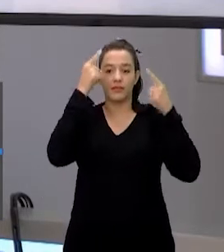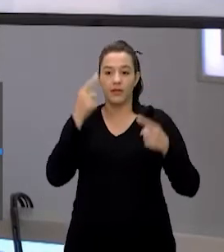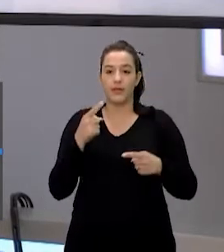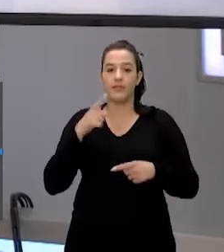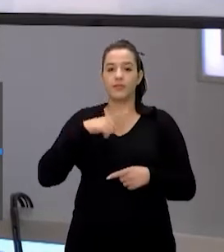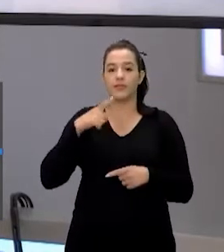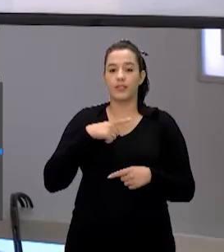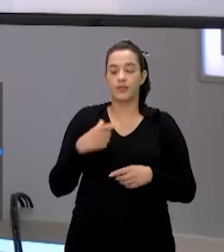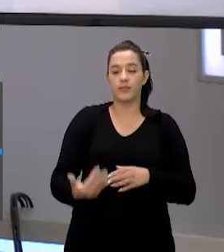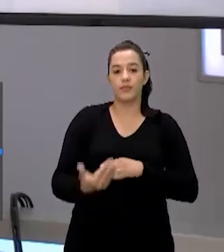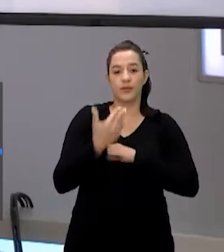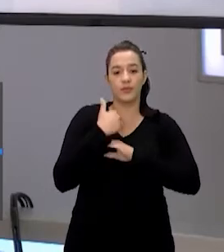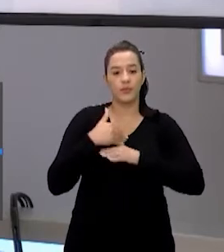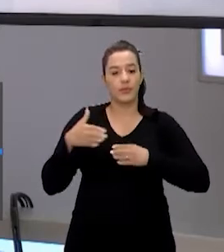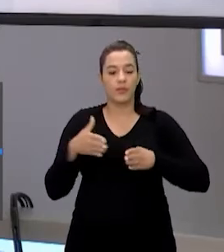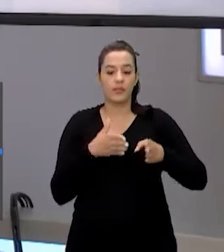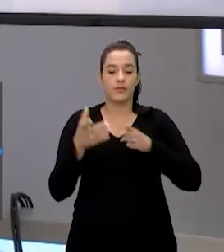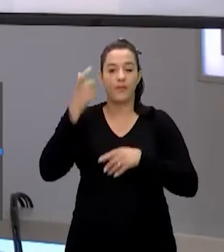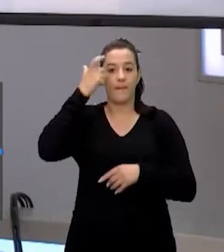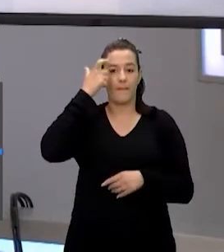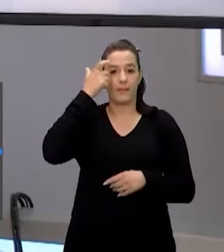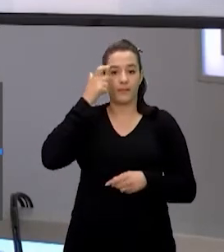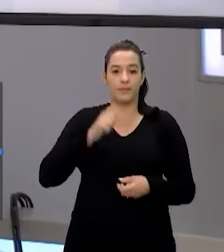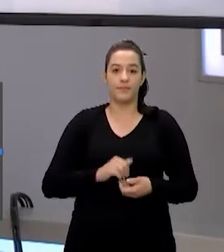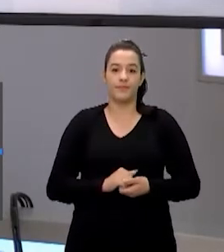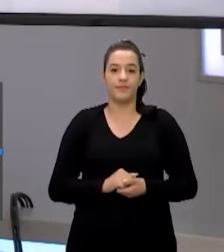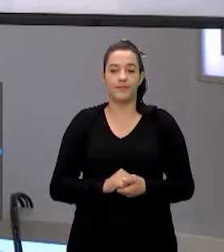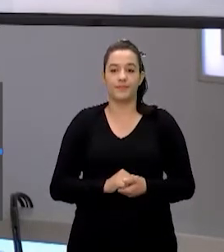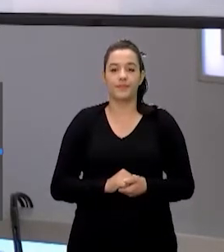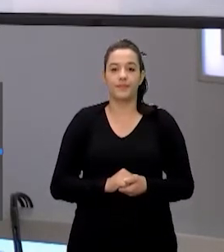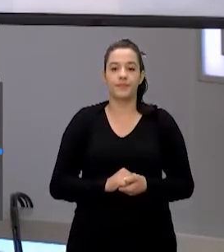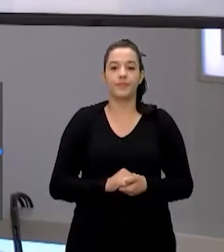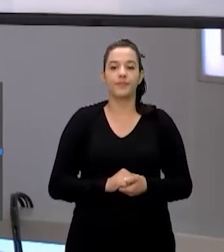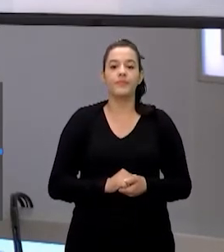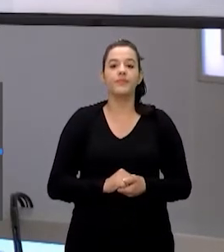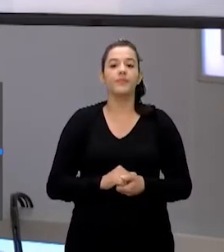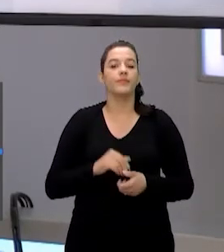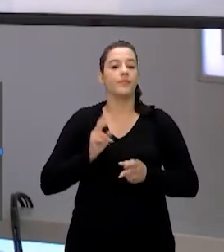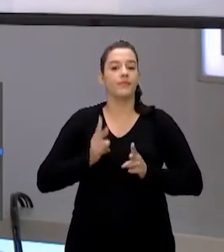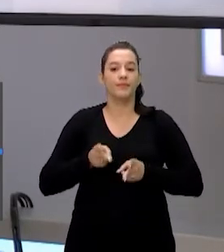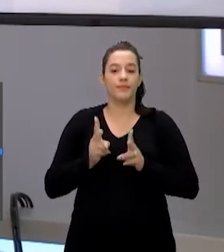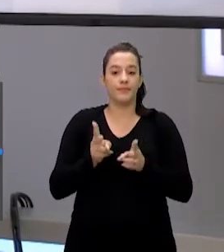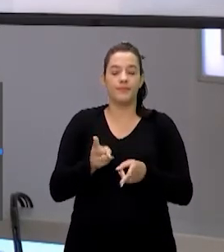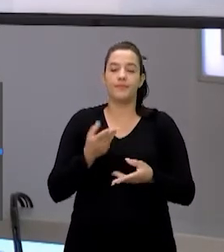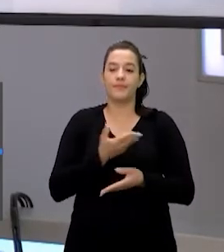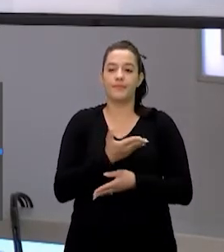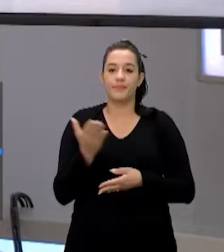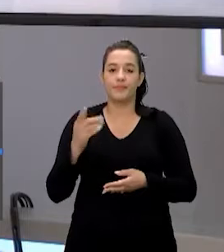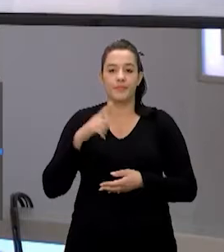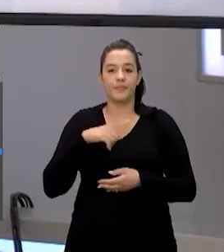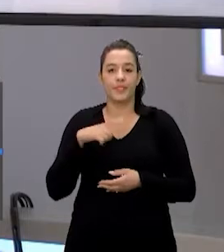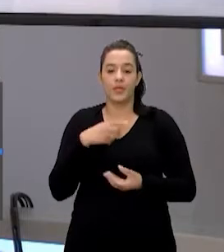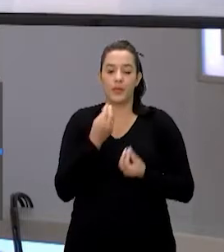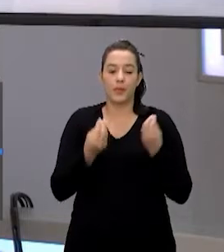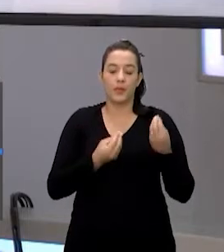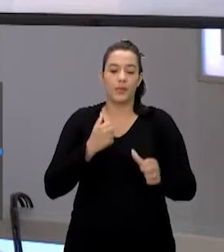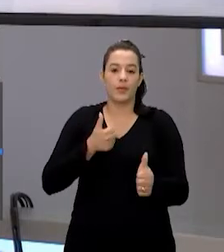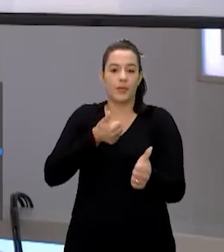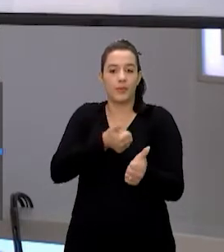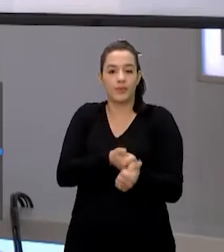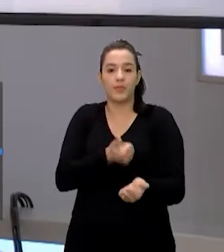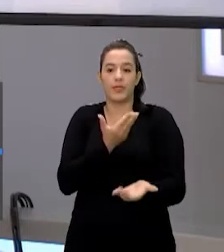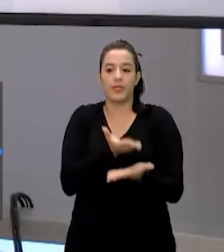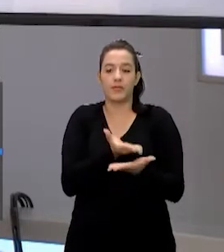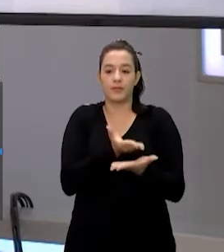que permeiam então esses pensamentos. E aí, né, sempre de praxe para vocês, como acompanhar então as